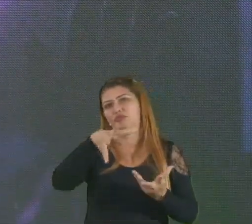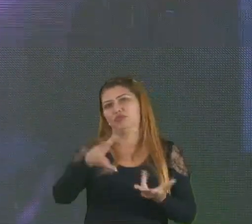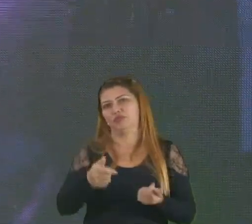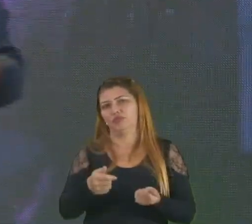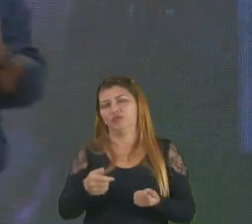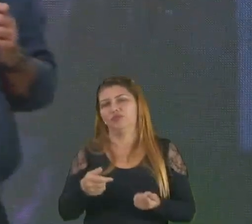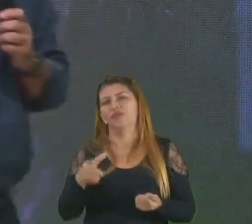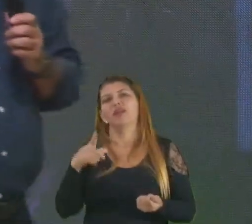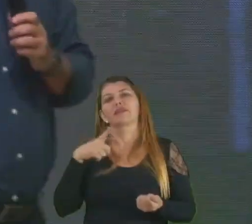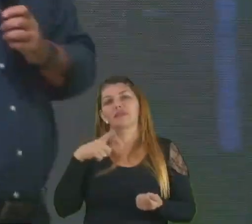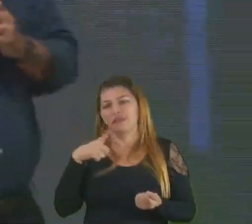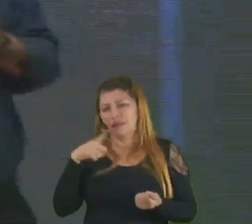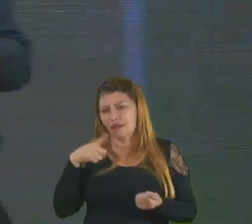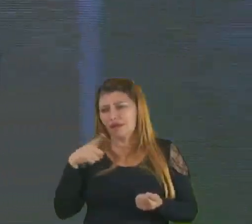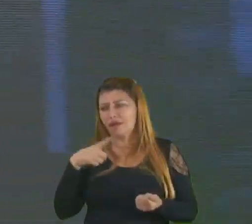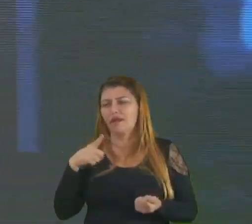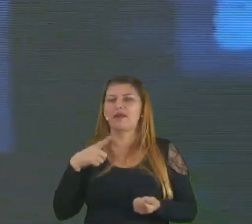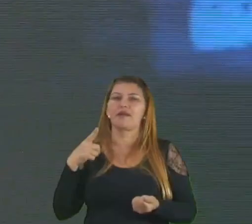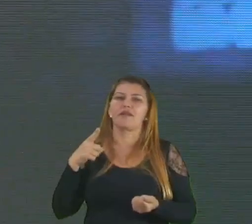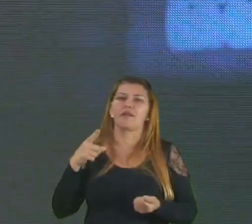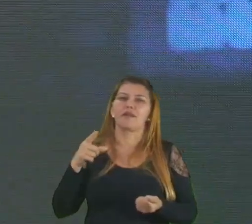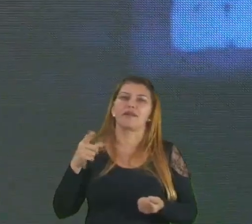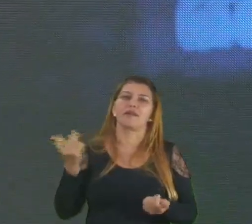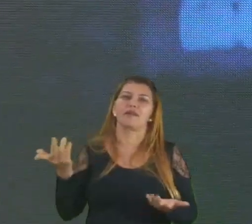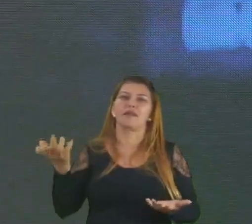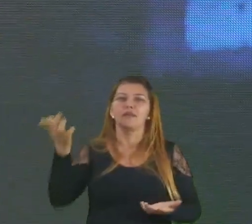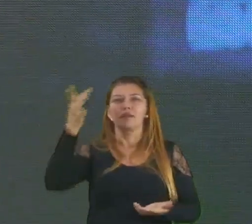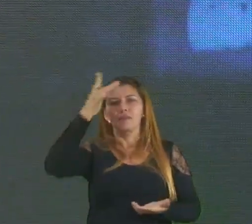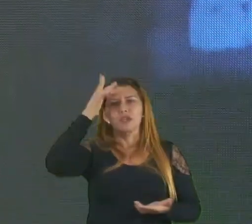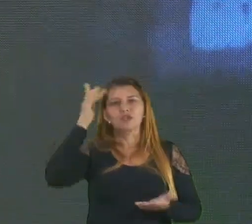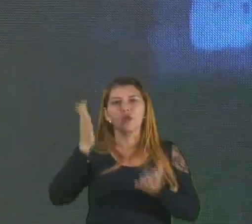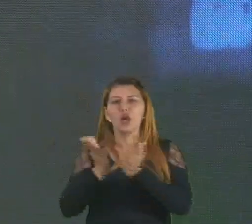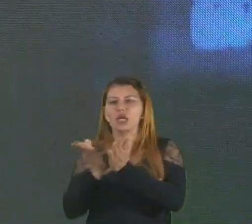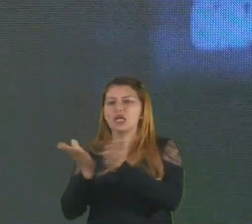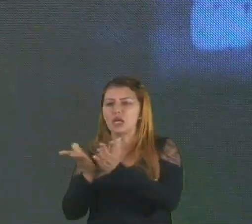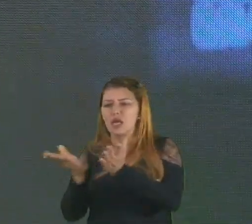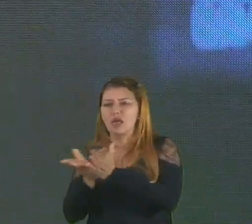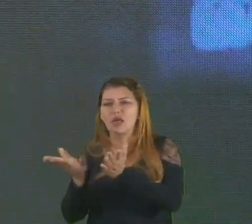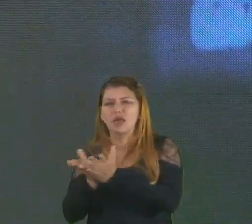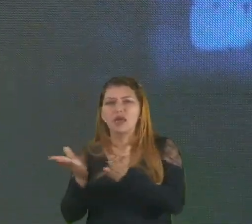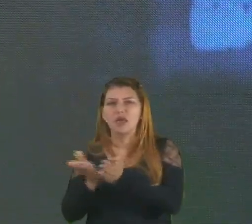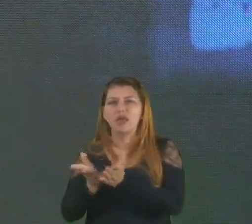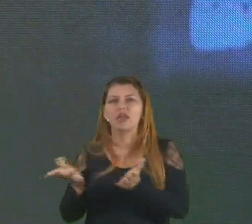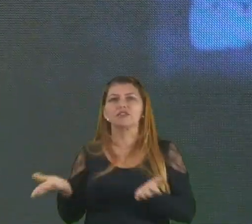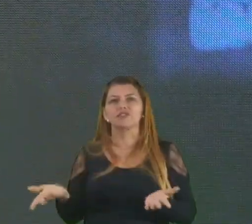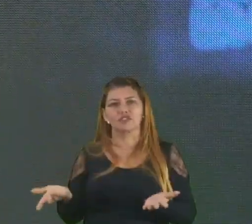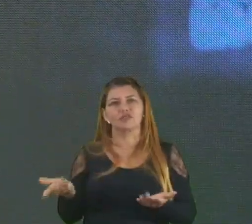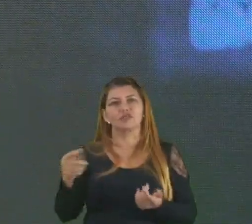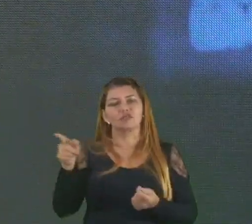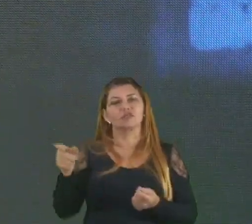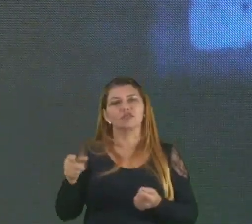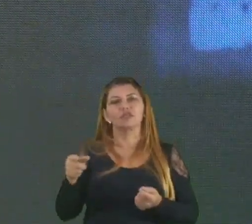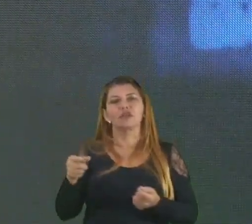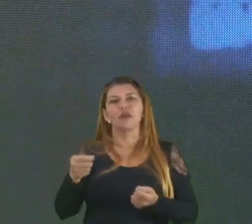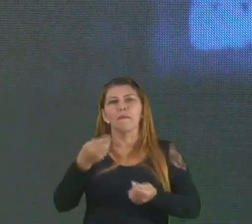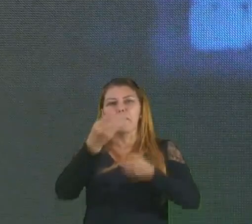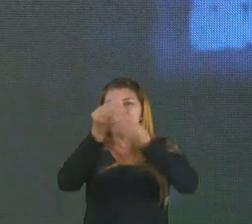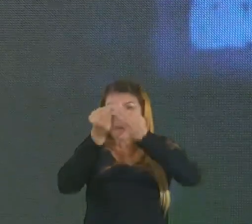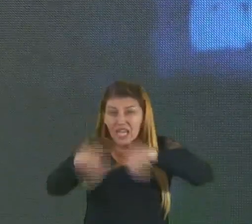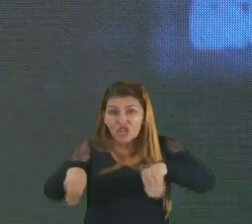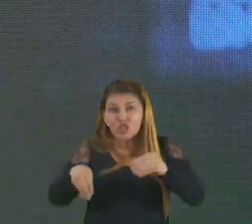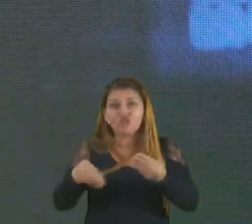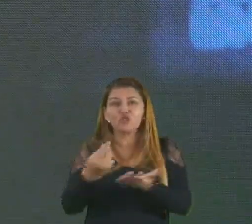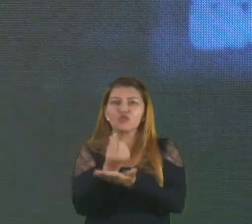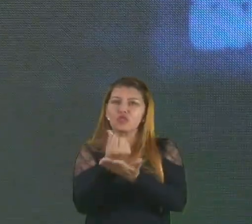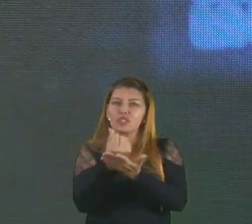Irmão, o que tem crente caindo em pirâmide financeira? Crente, irmão. Ainda bem que não é da DET.